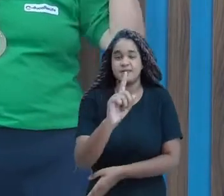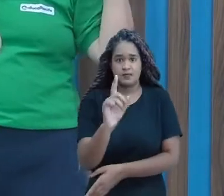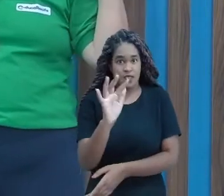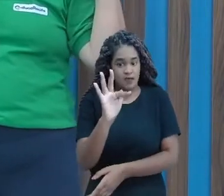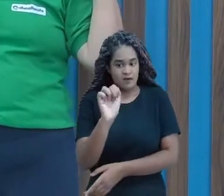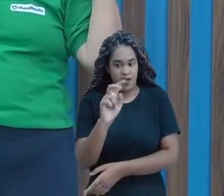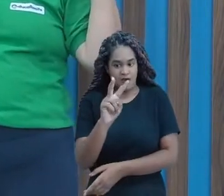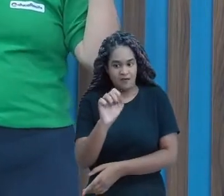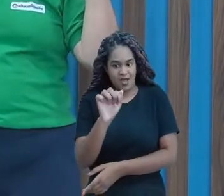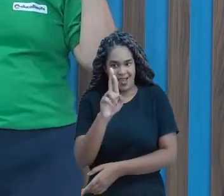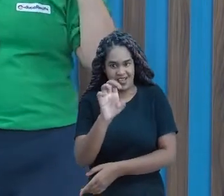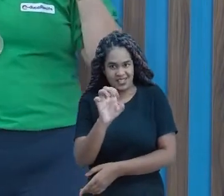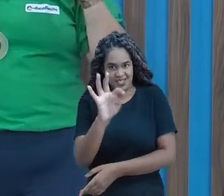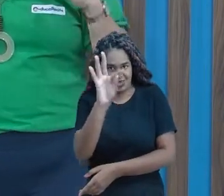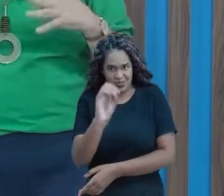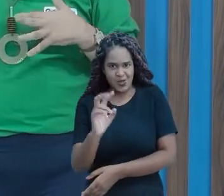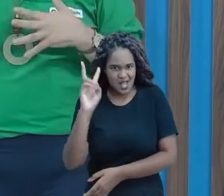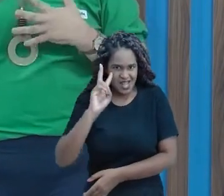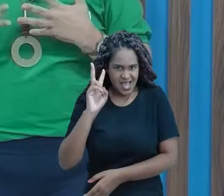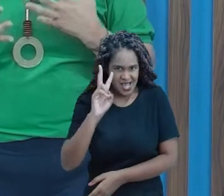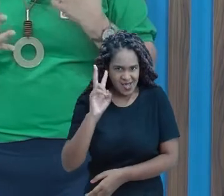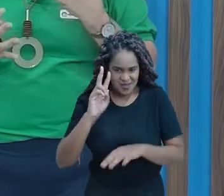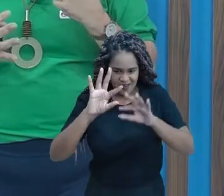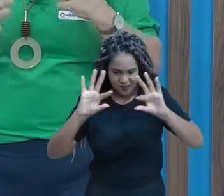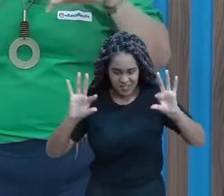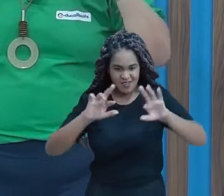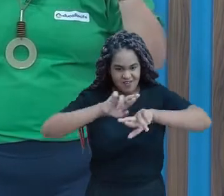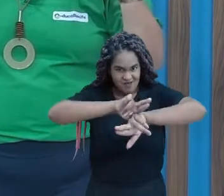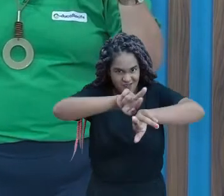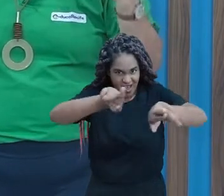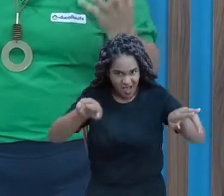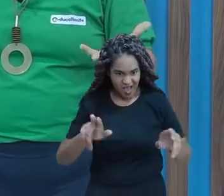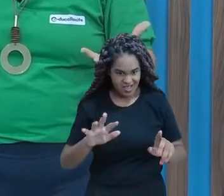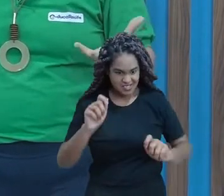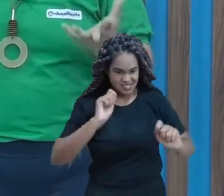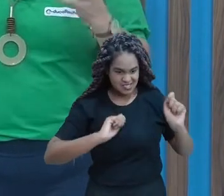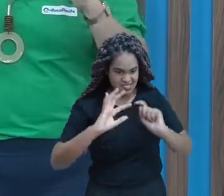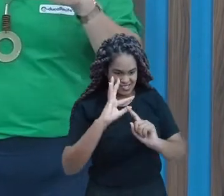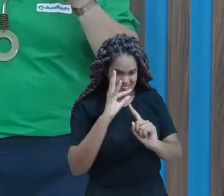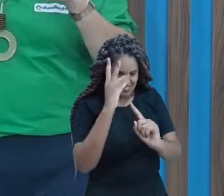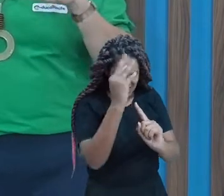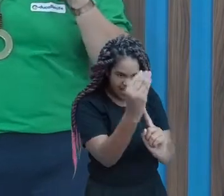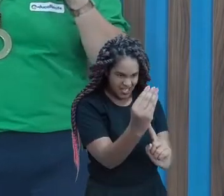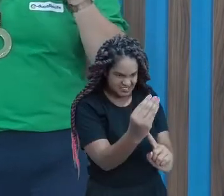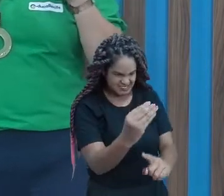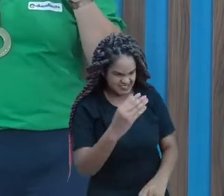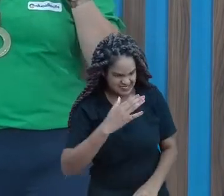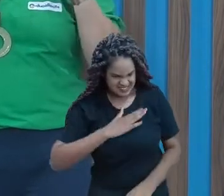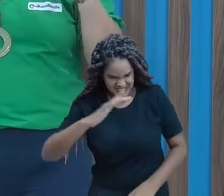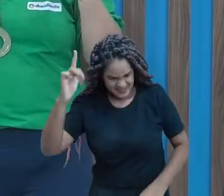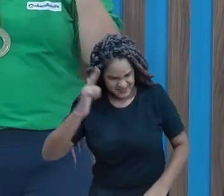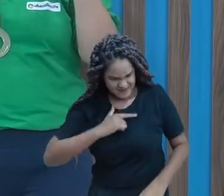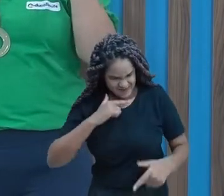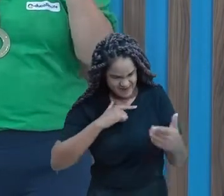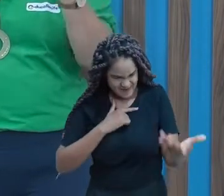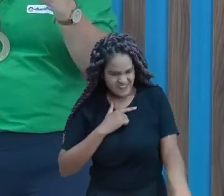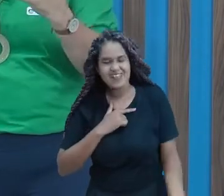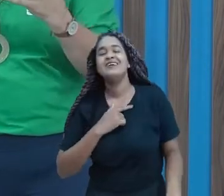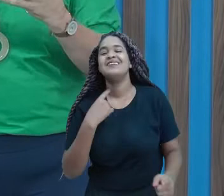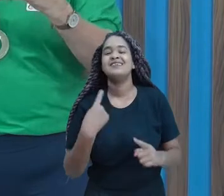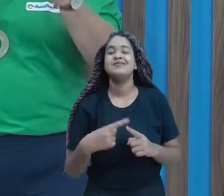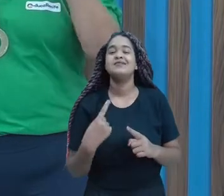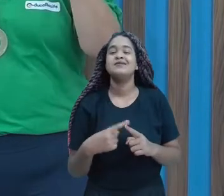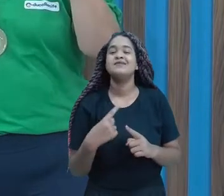no comecinho? Quando ele diz muita obra moderna é um belo horror, porque os artistas estavam querendo